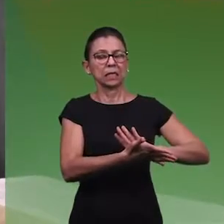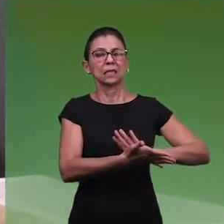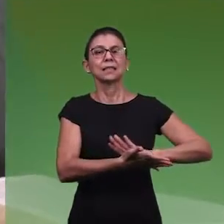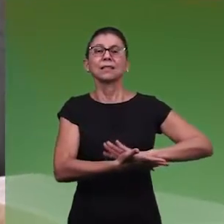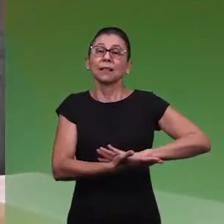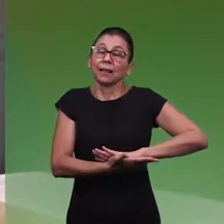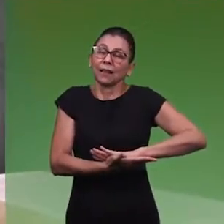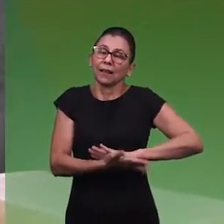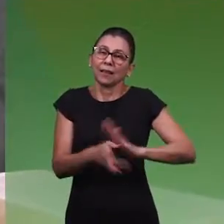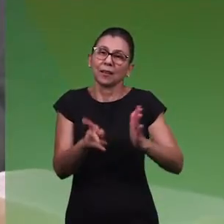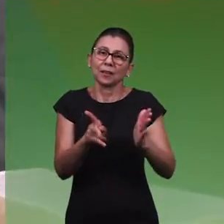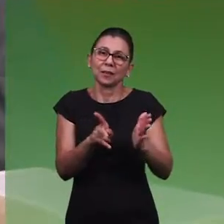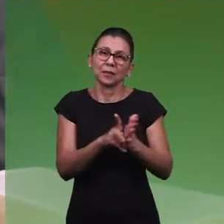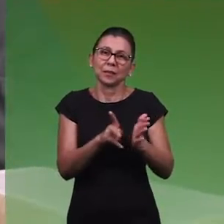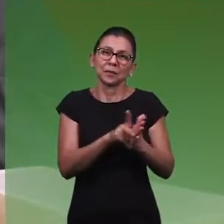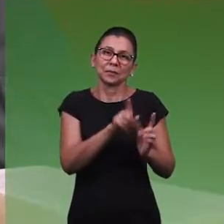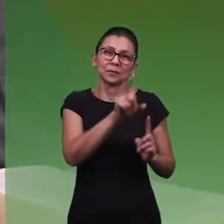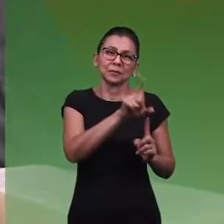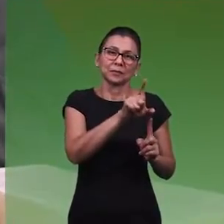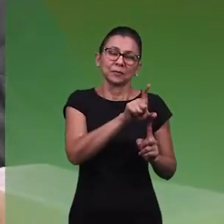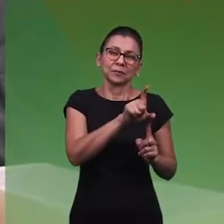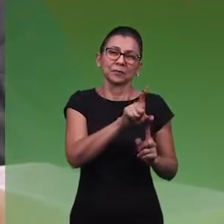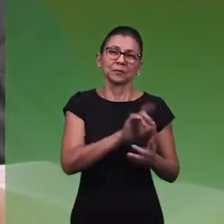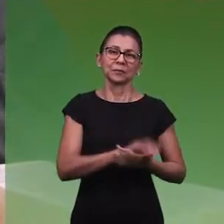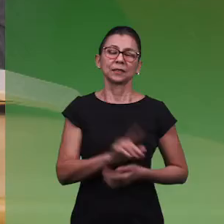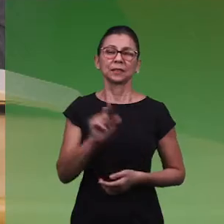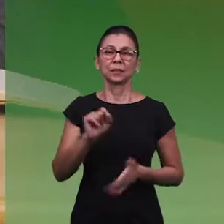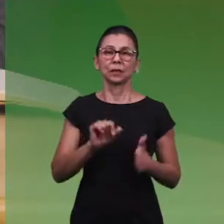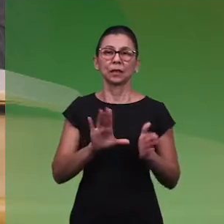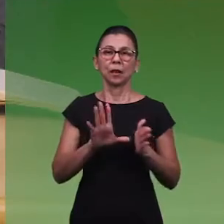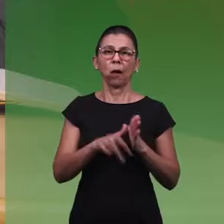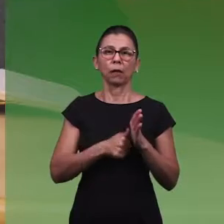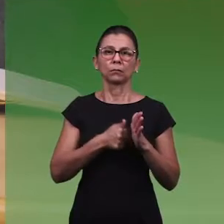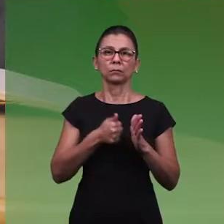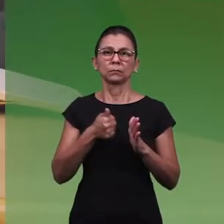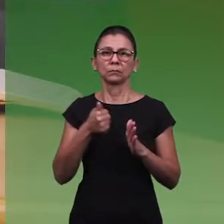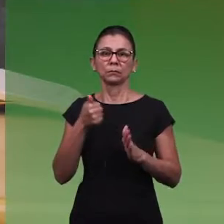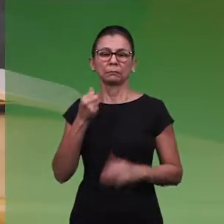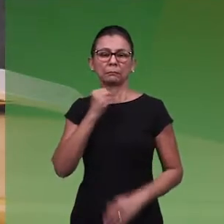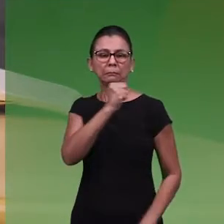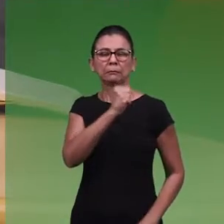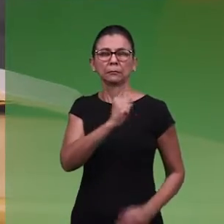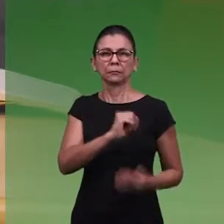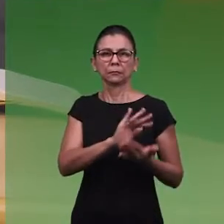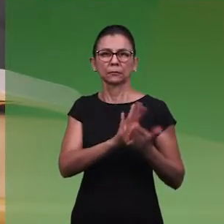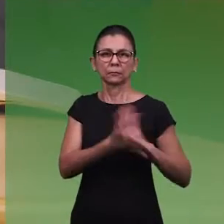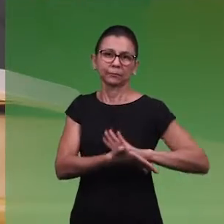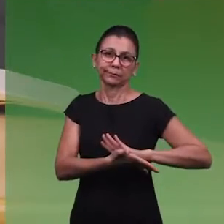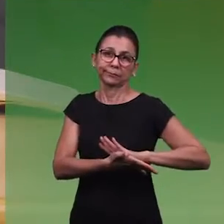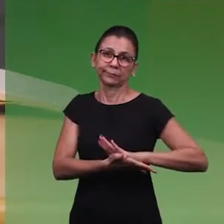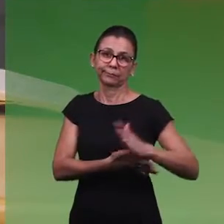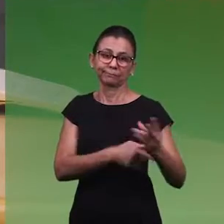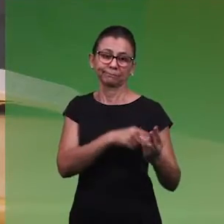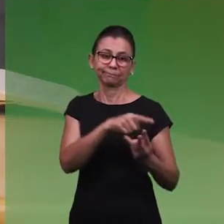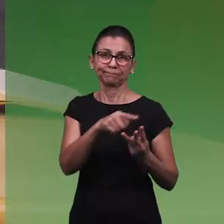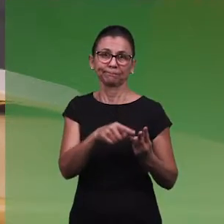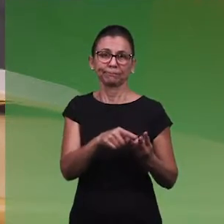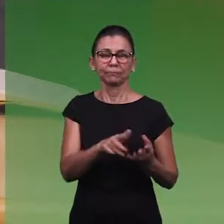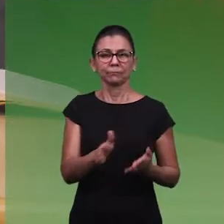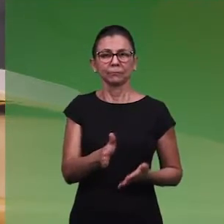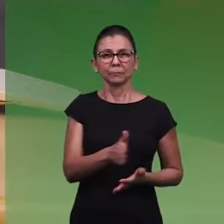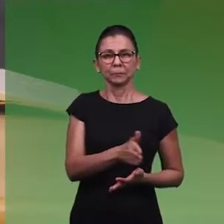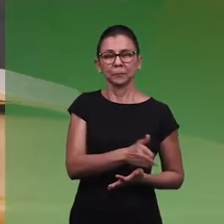que o adversário quer fazer com o homem, não é? Roubar, matar e destruir. Então,